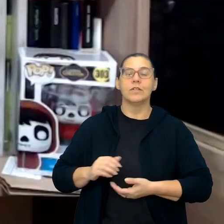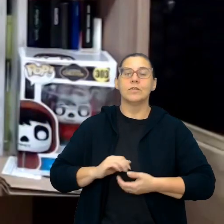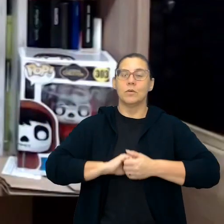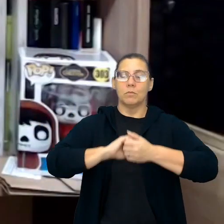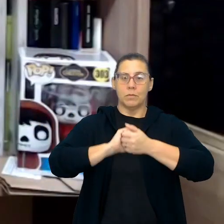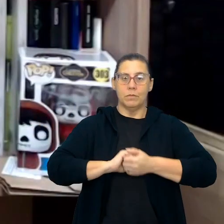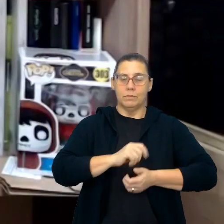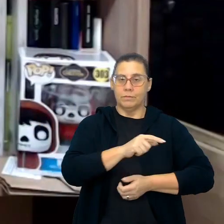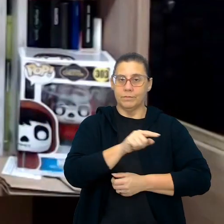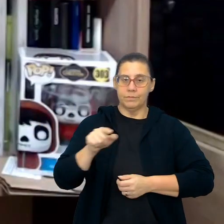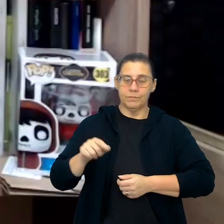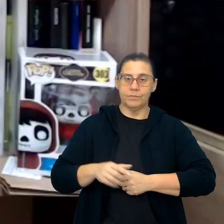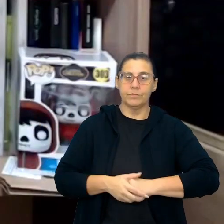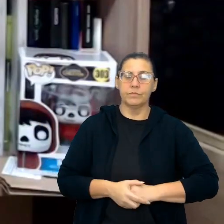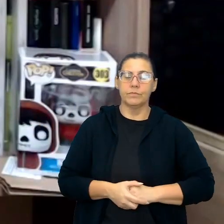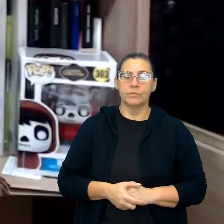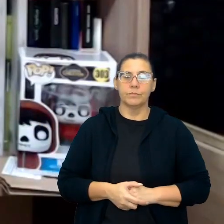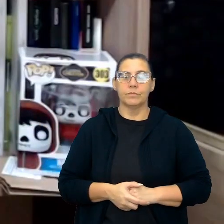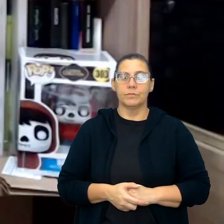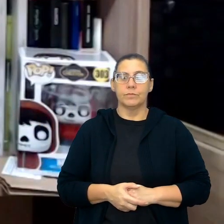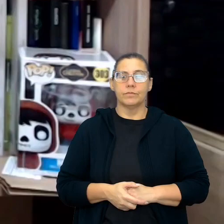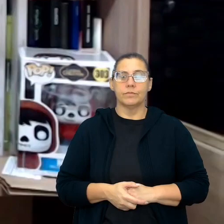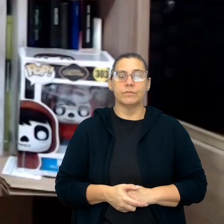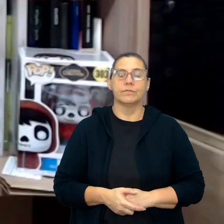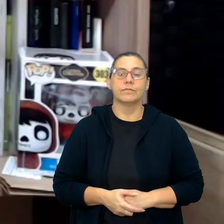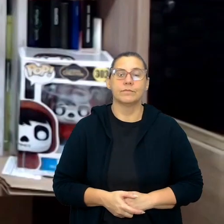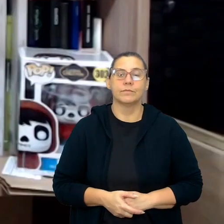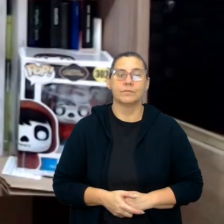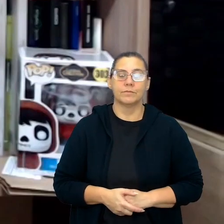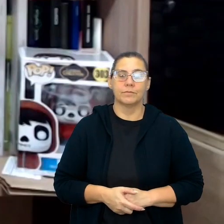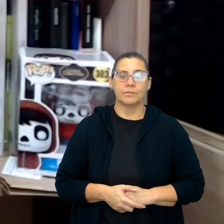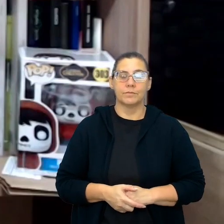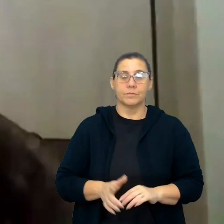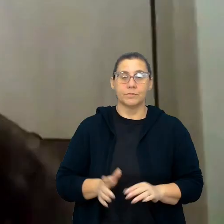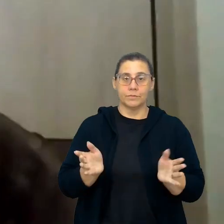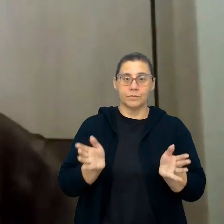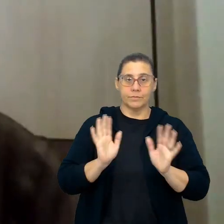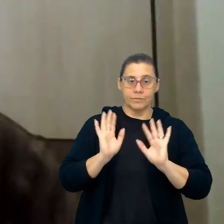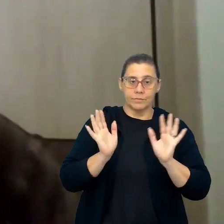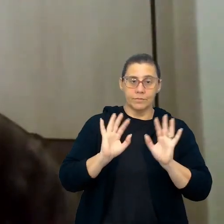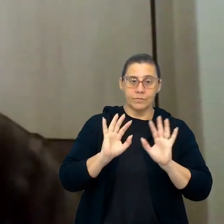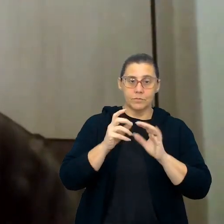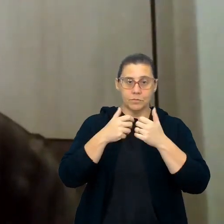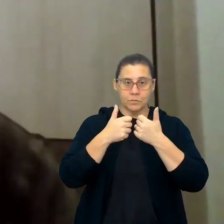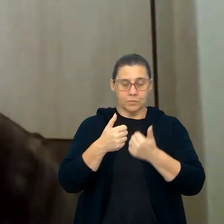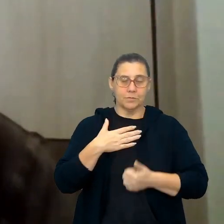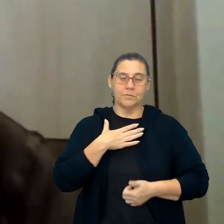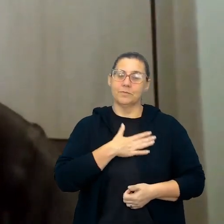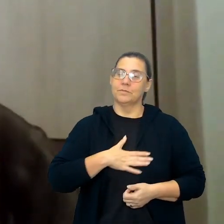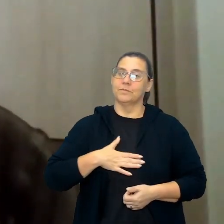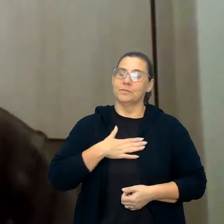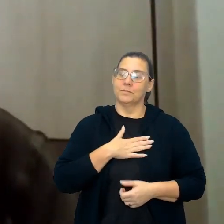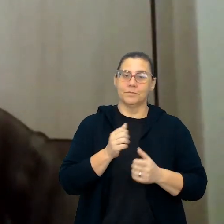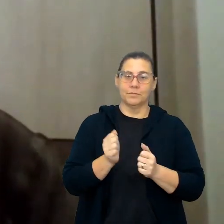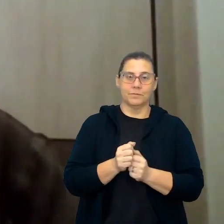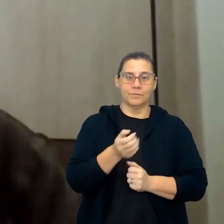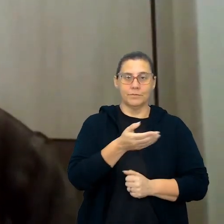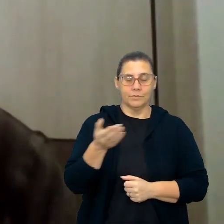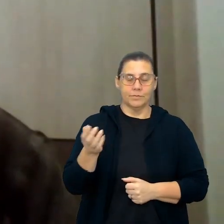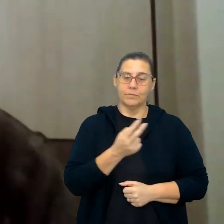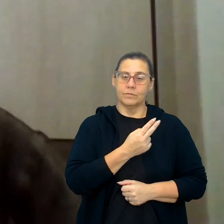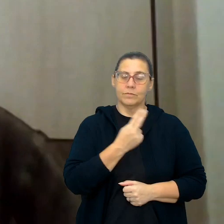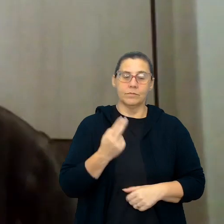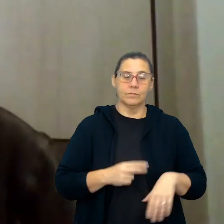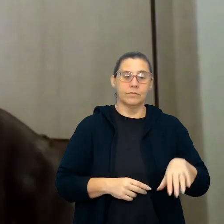cumprimentá-los. Olá, professores. Olá, professoras, tudo bem? É um prazer estar aqui com vocês. Meu nome é